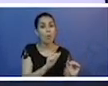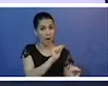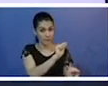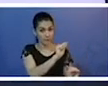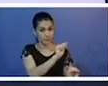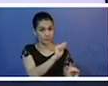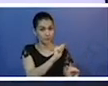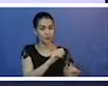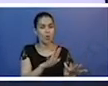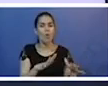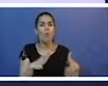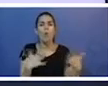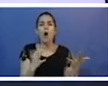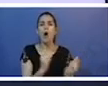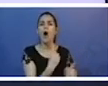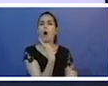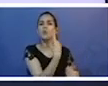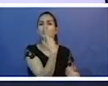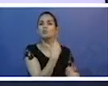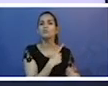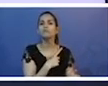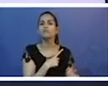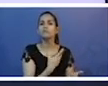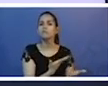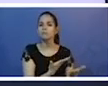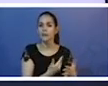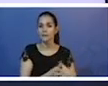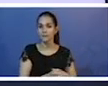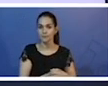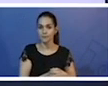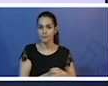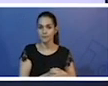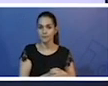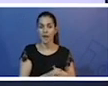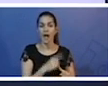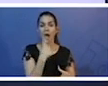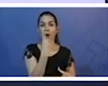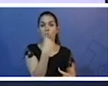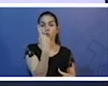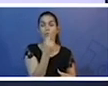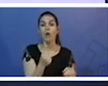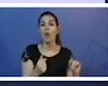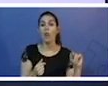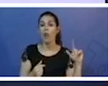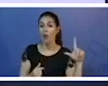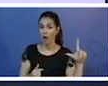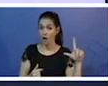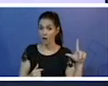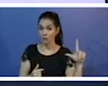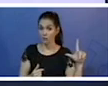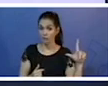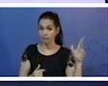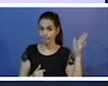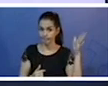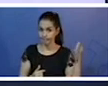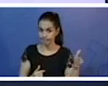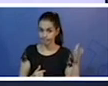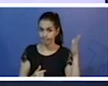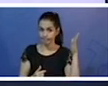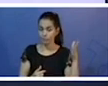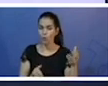Qual é a altura que eu tenho? A altura de que lado? É isso que eu tenho que observar